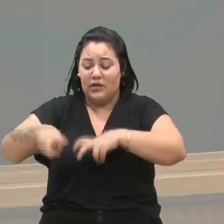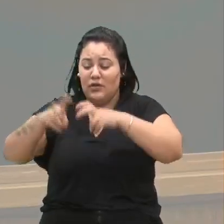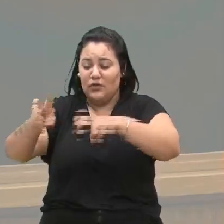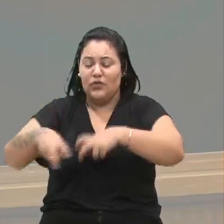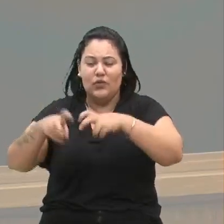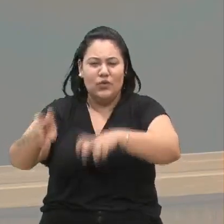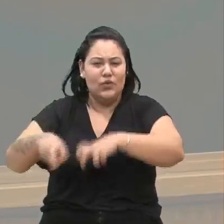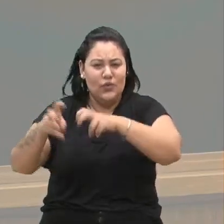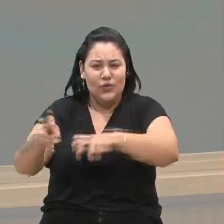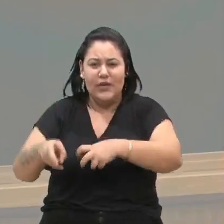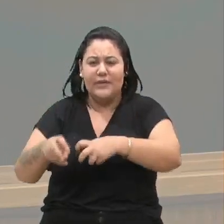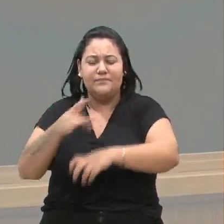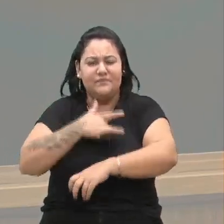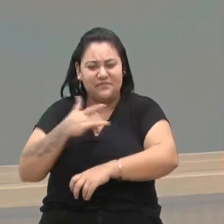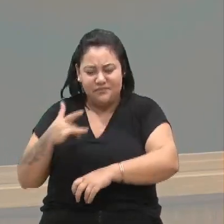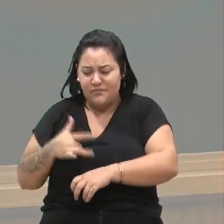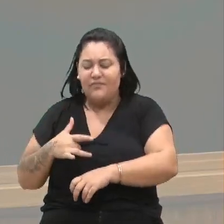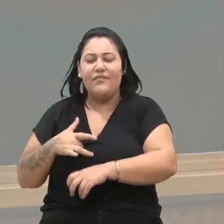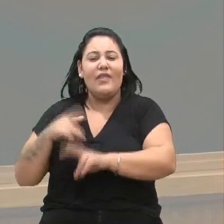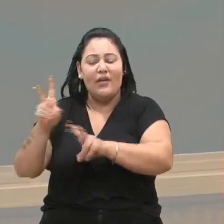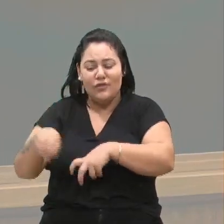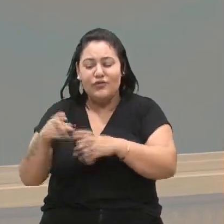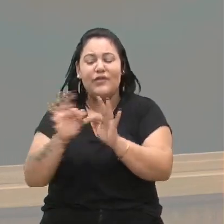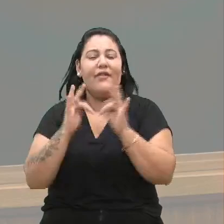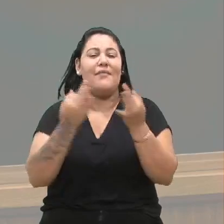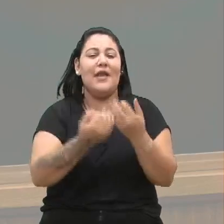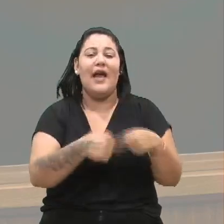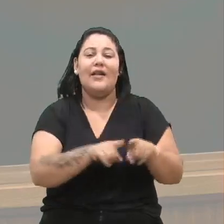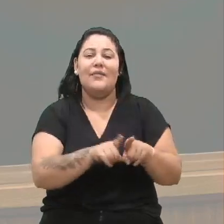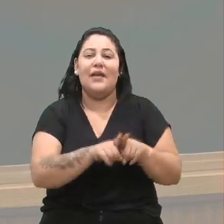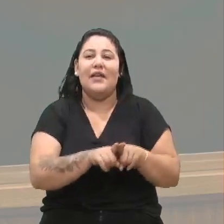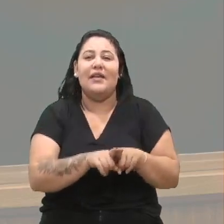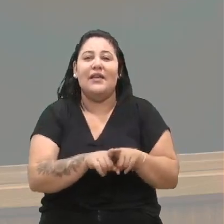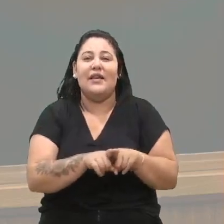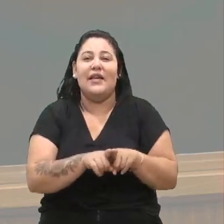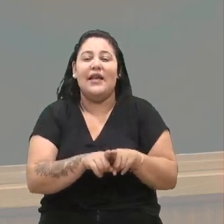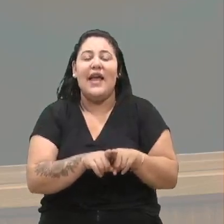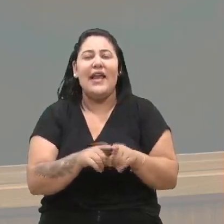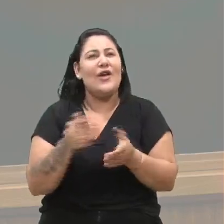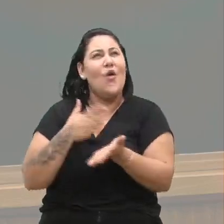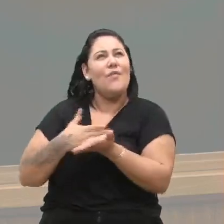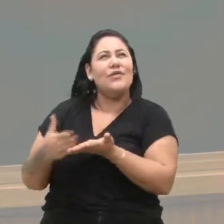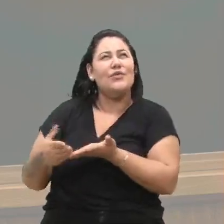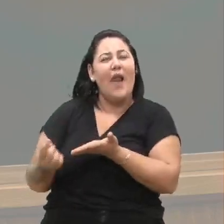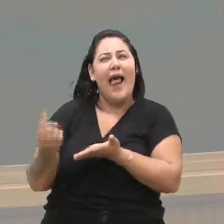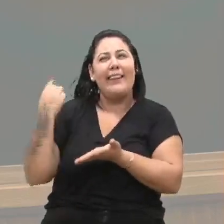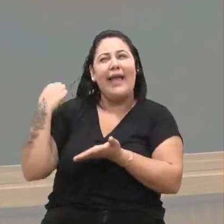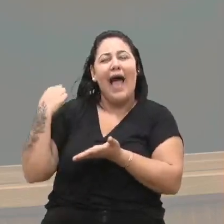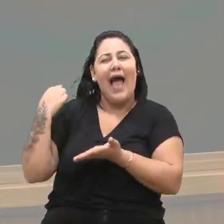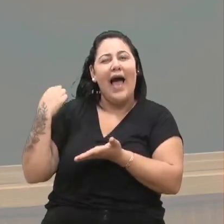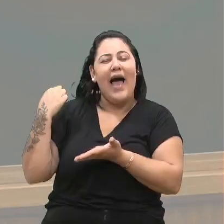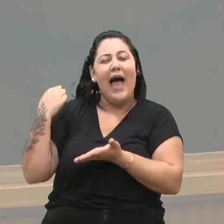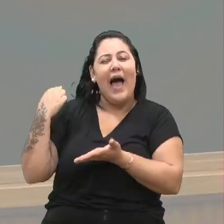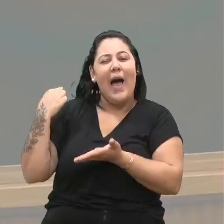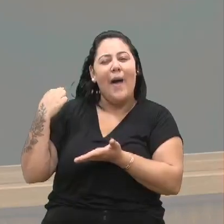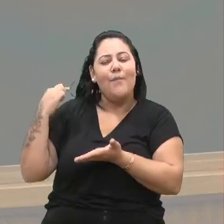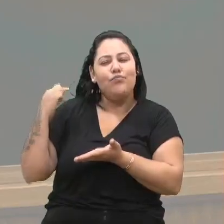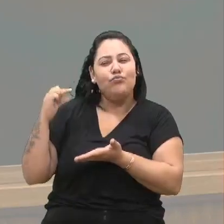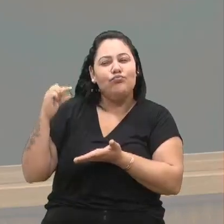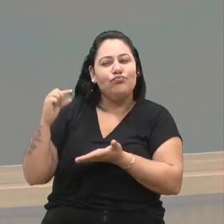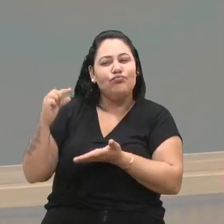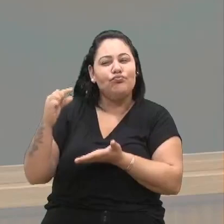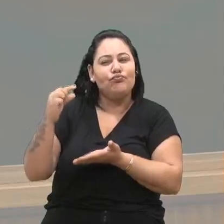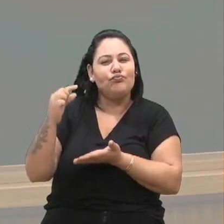da agricultura familiar, uma coisa que ele começou aos poucos, né, ele junto com a Rose,